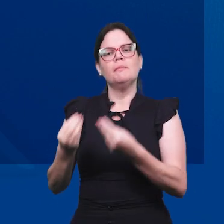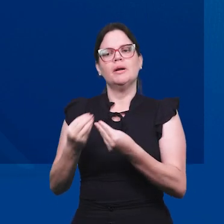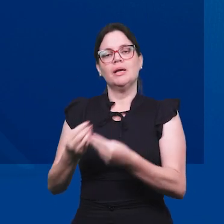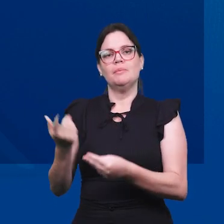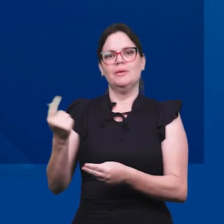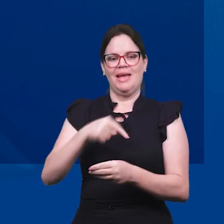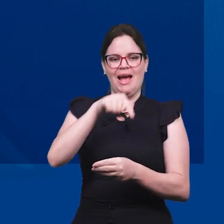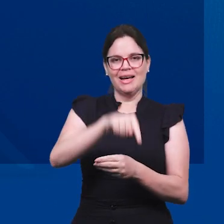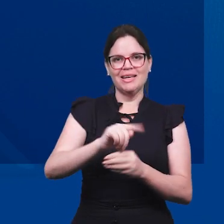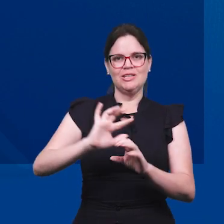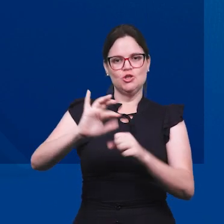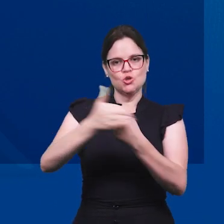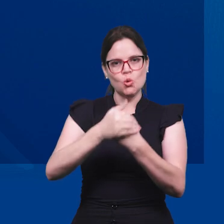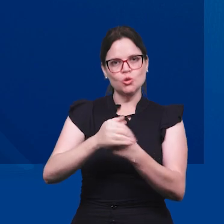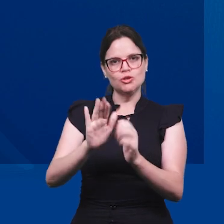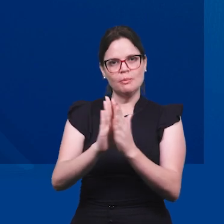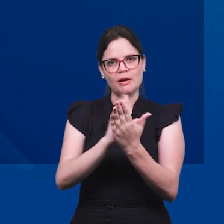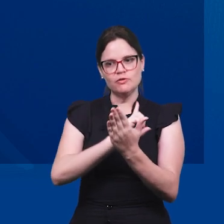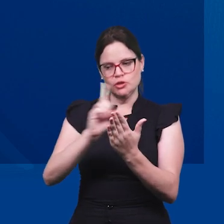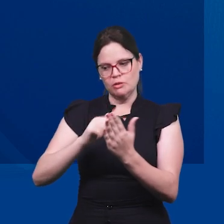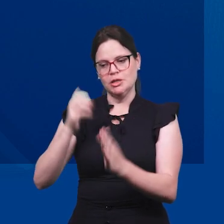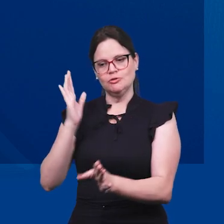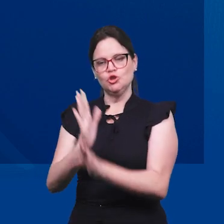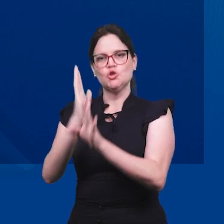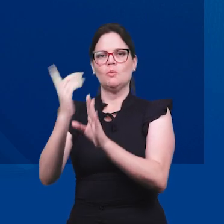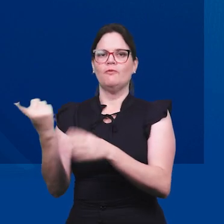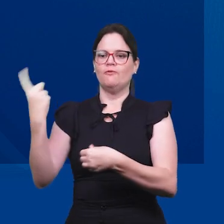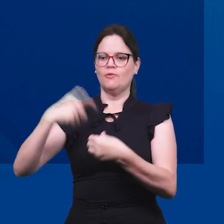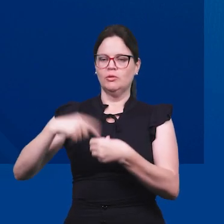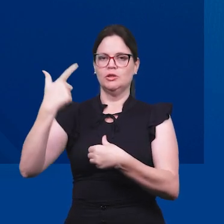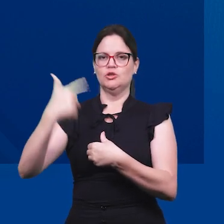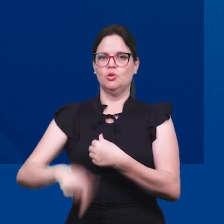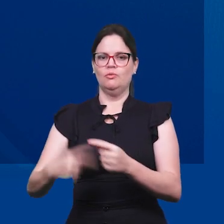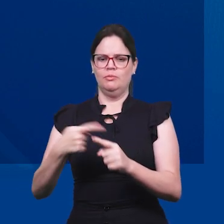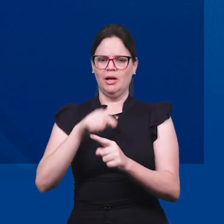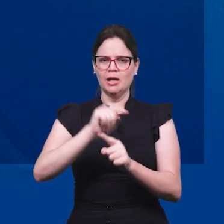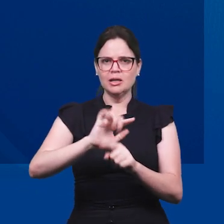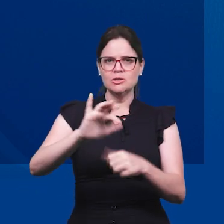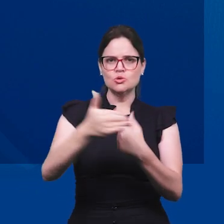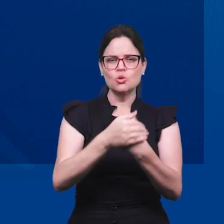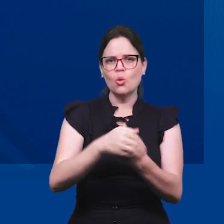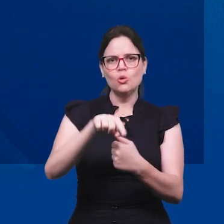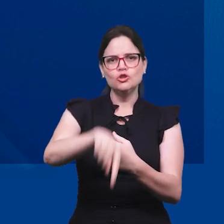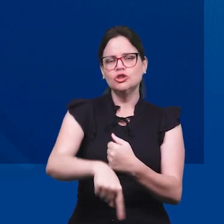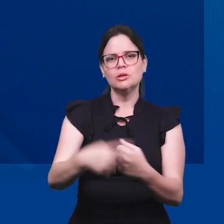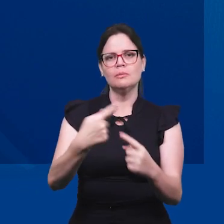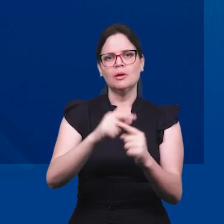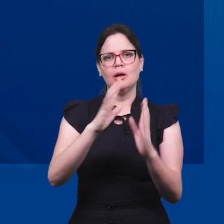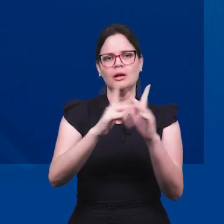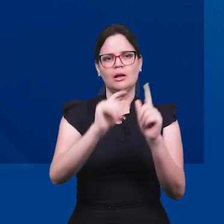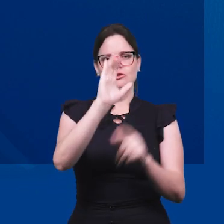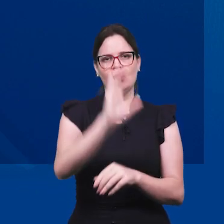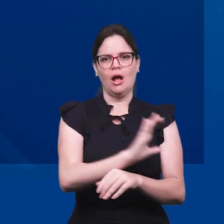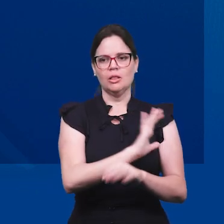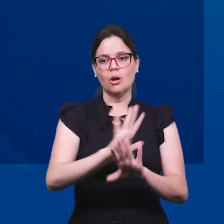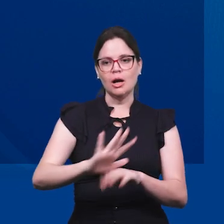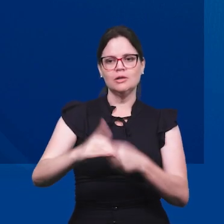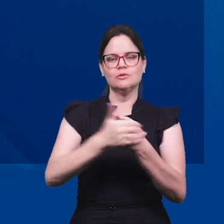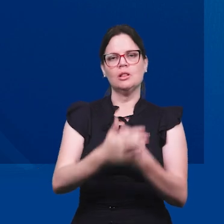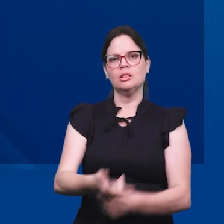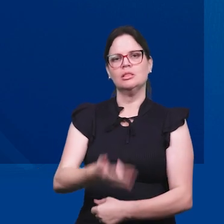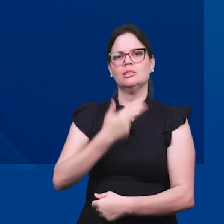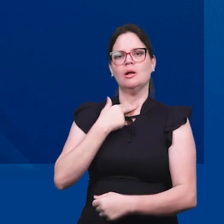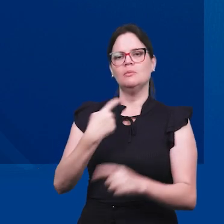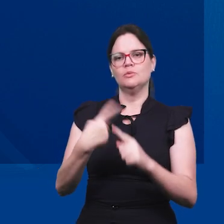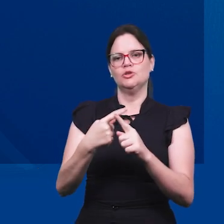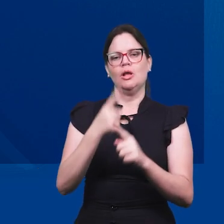a descoberta da palavra, pois estava escondida no campo de interesse da religião. Lá em Apocalipse, capítulo